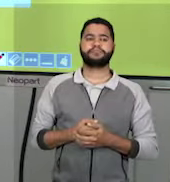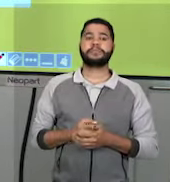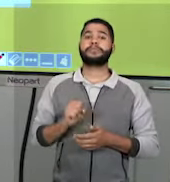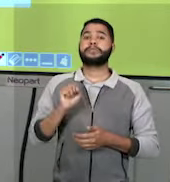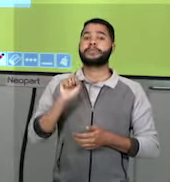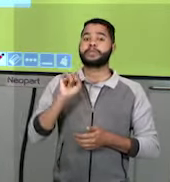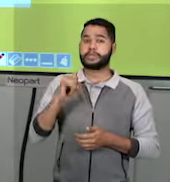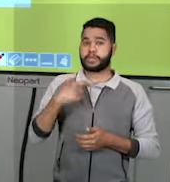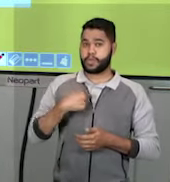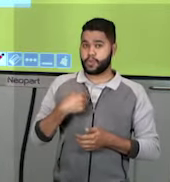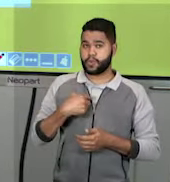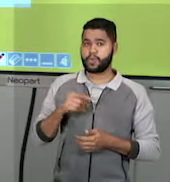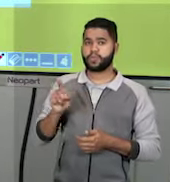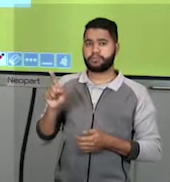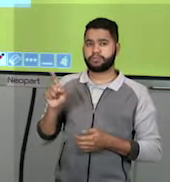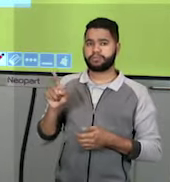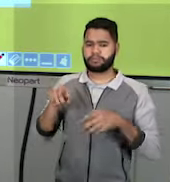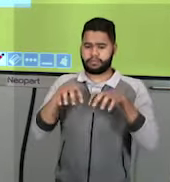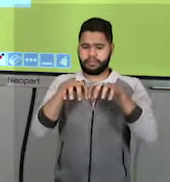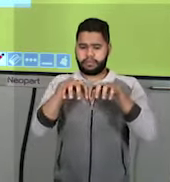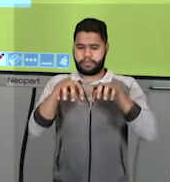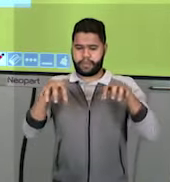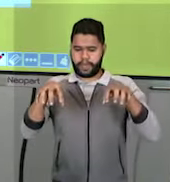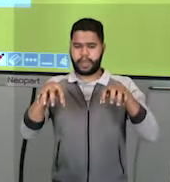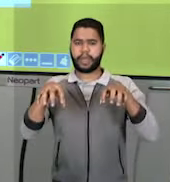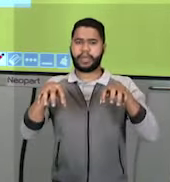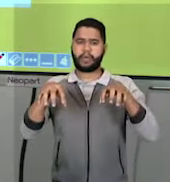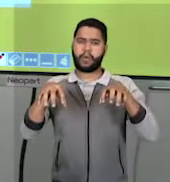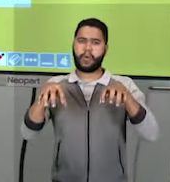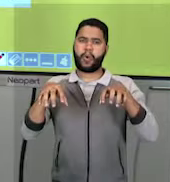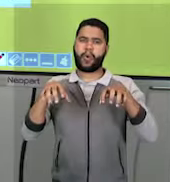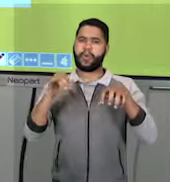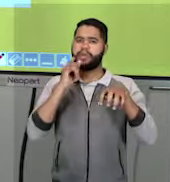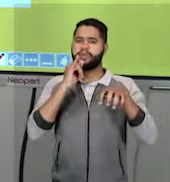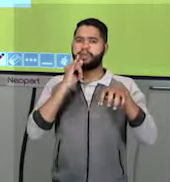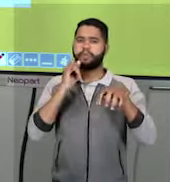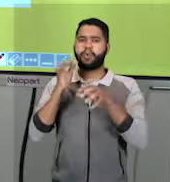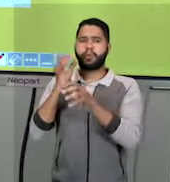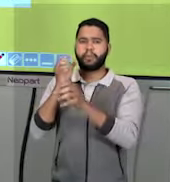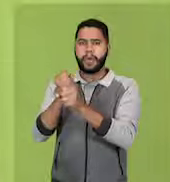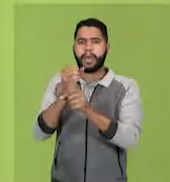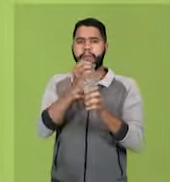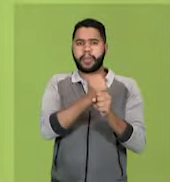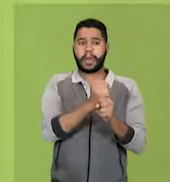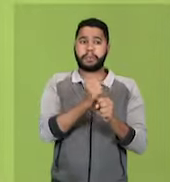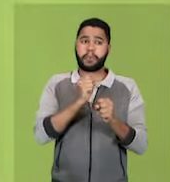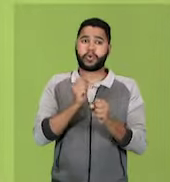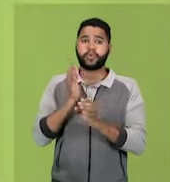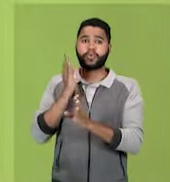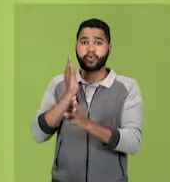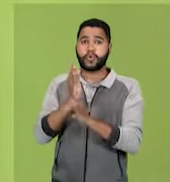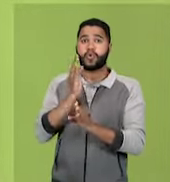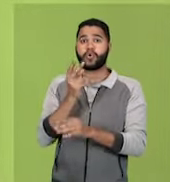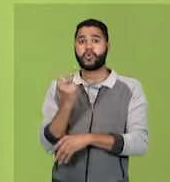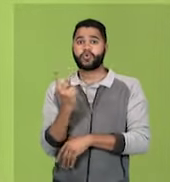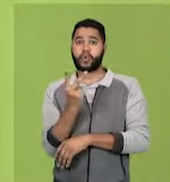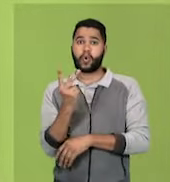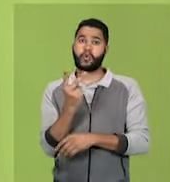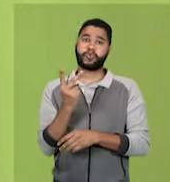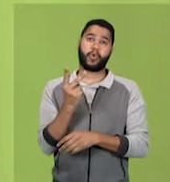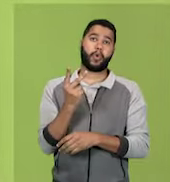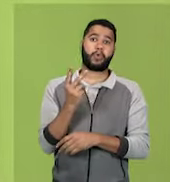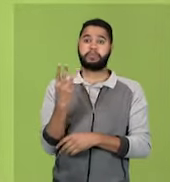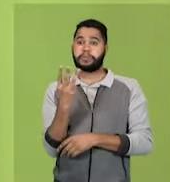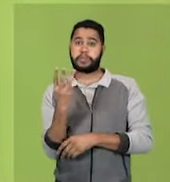Se eu separar esses valores, ou fatorar esses valores, eu posso descobrir dois novos valores, ou 3, ou 4,